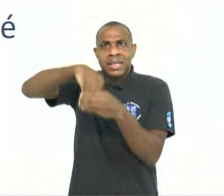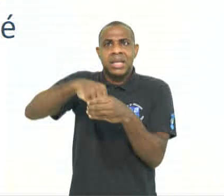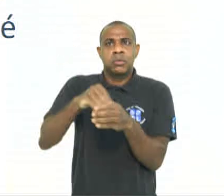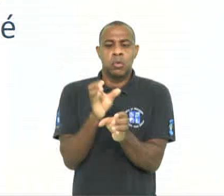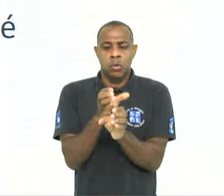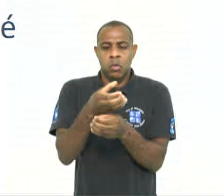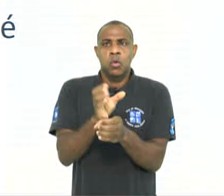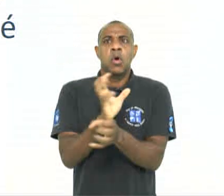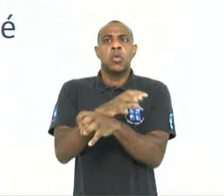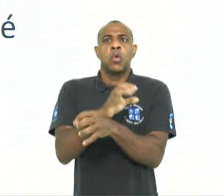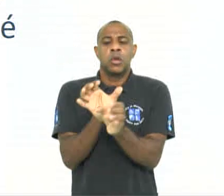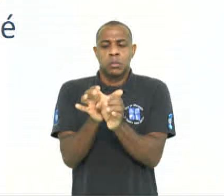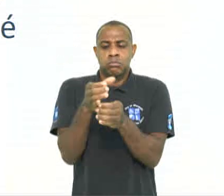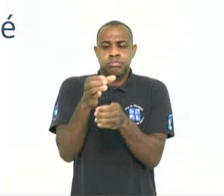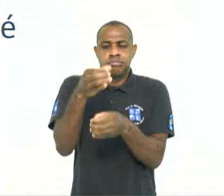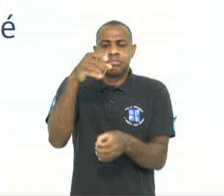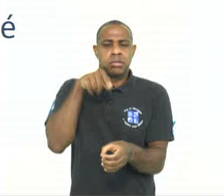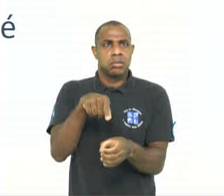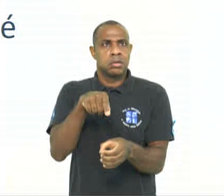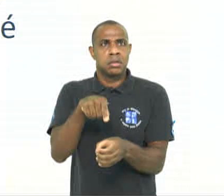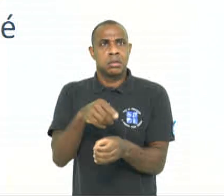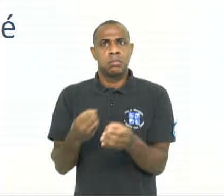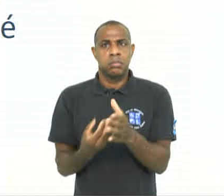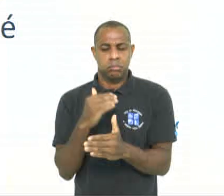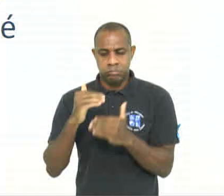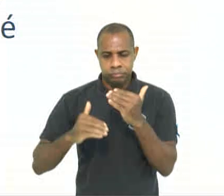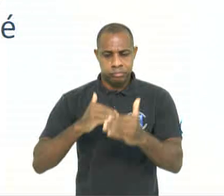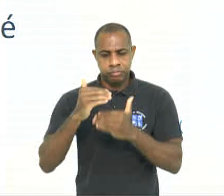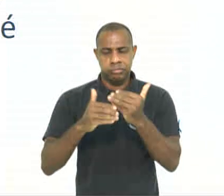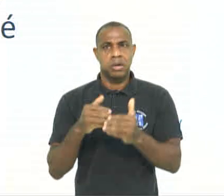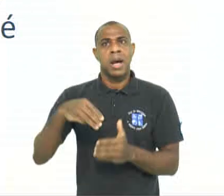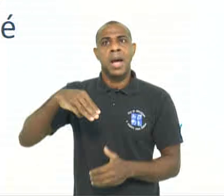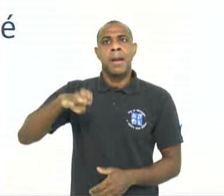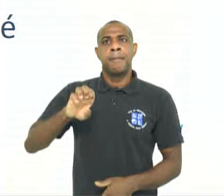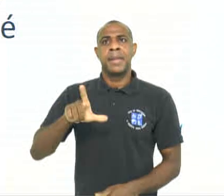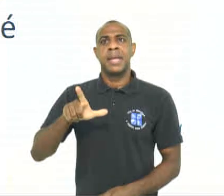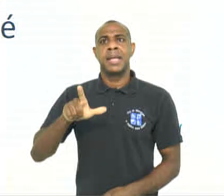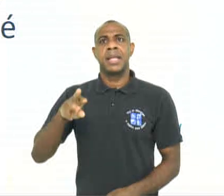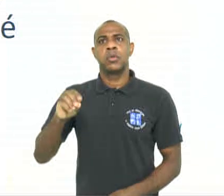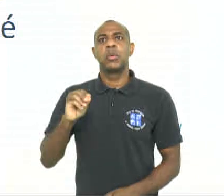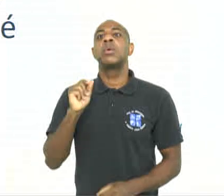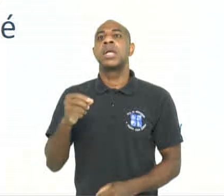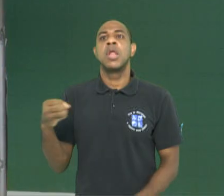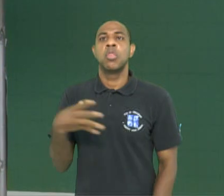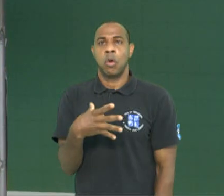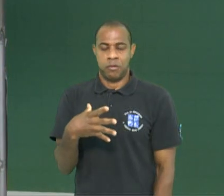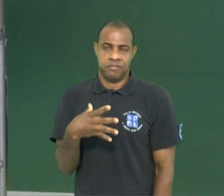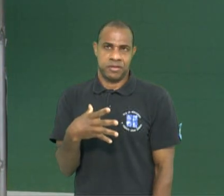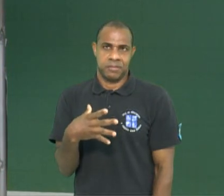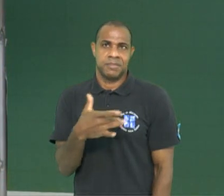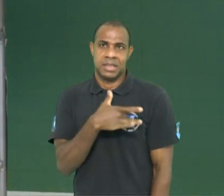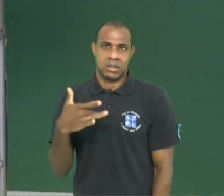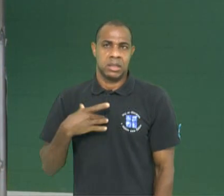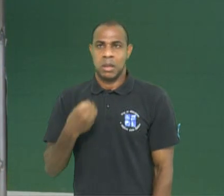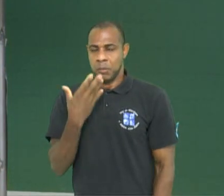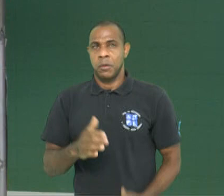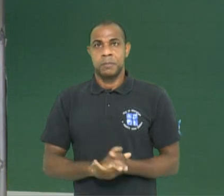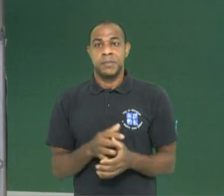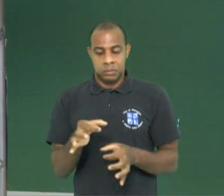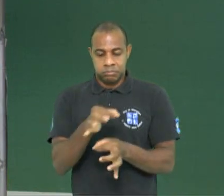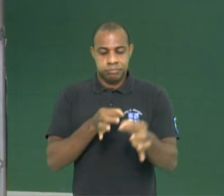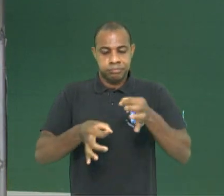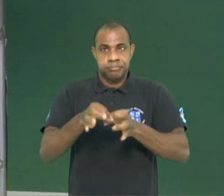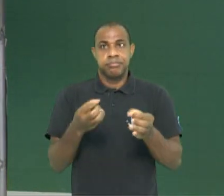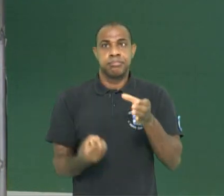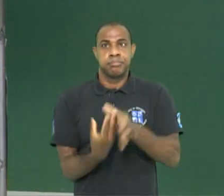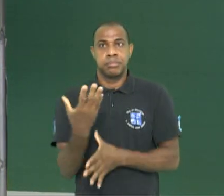tem que se sedimentar, formando aos poucos uma medula óssea saudável, uma nova medula daí produzindo células saudáveis.